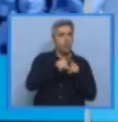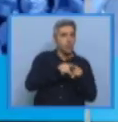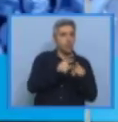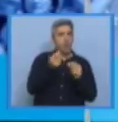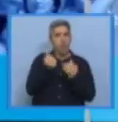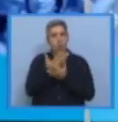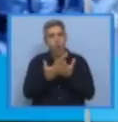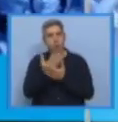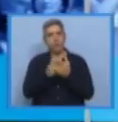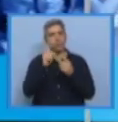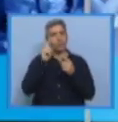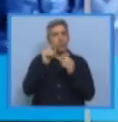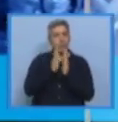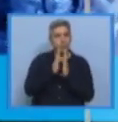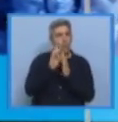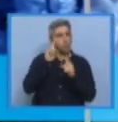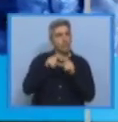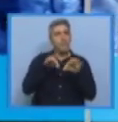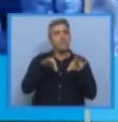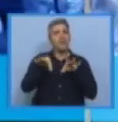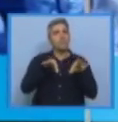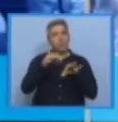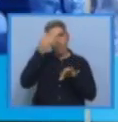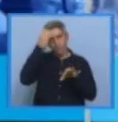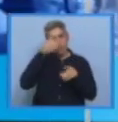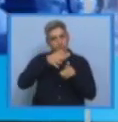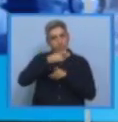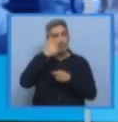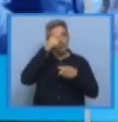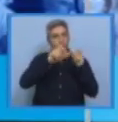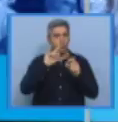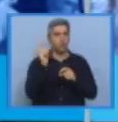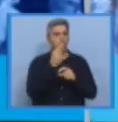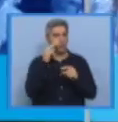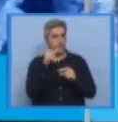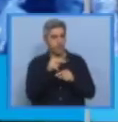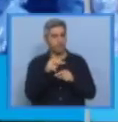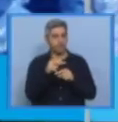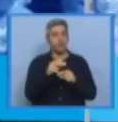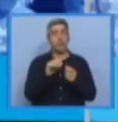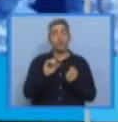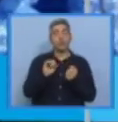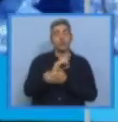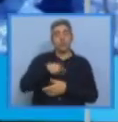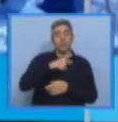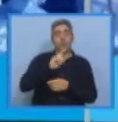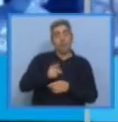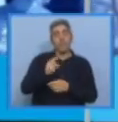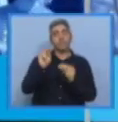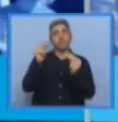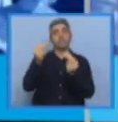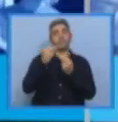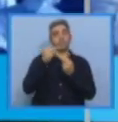económico, seja religioso. Exatamente, manipular a opinião pública. E quando o jornalismo deveria ser olhado como